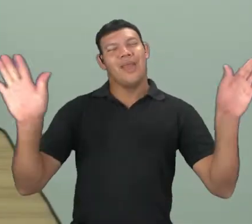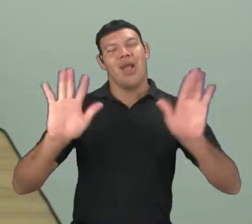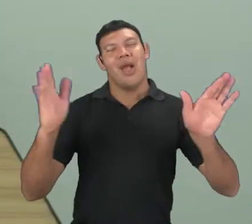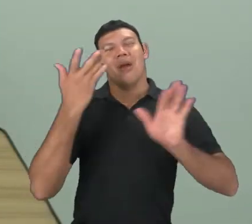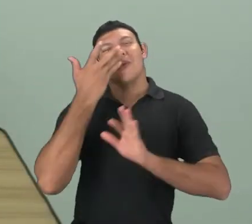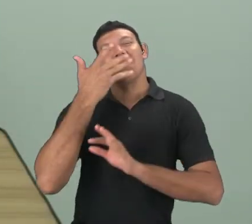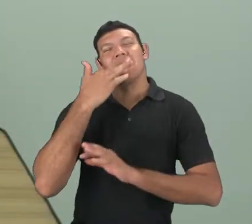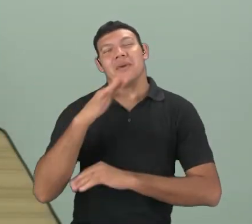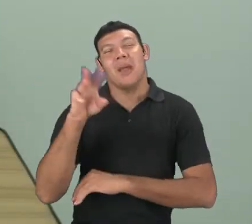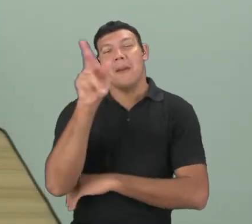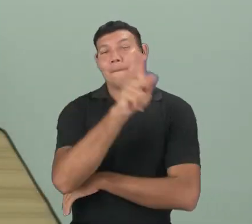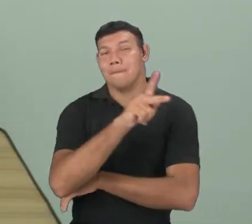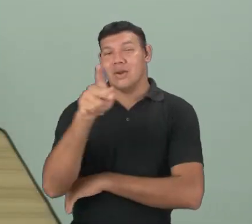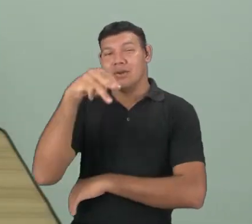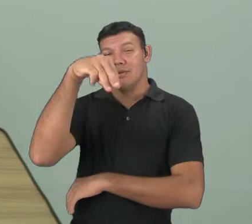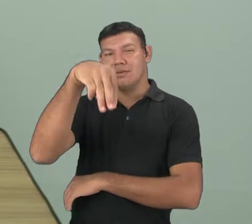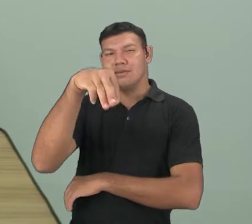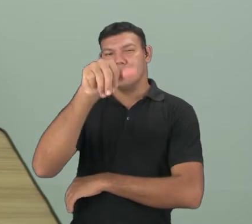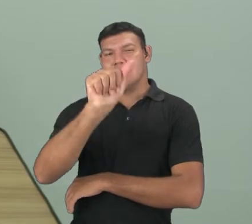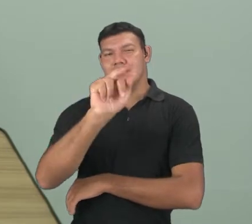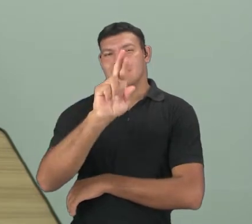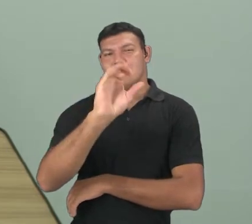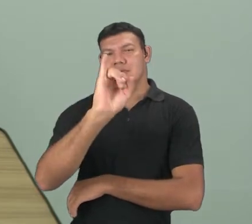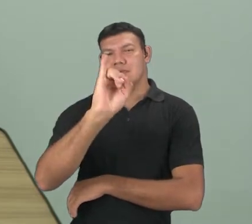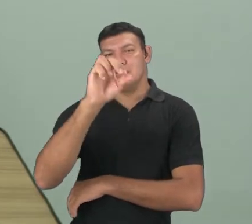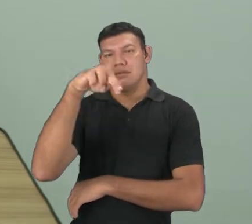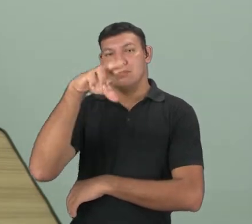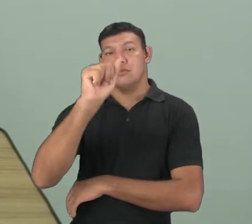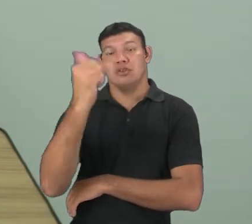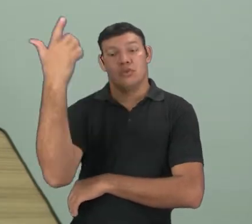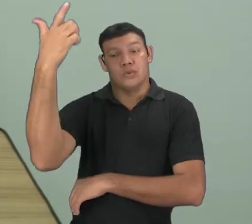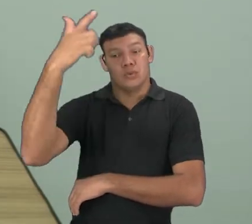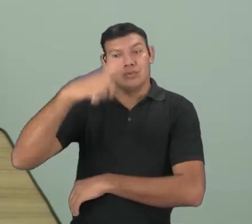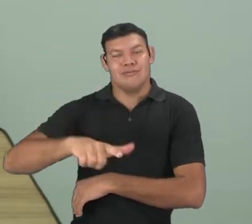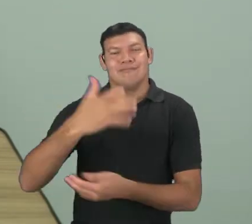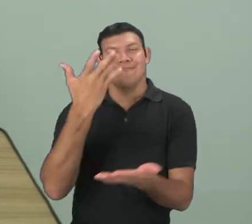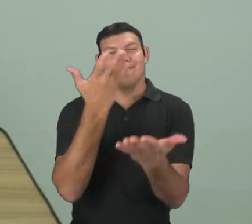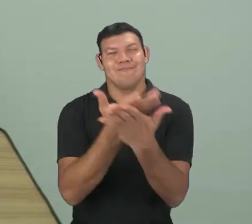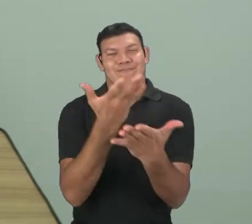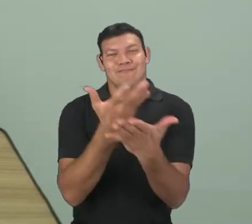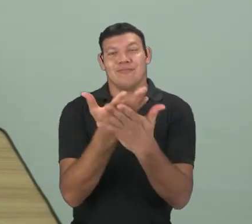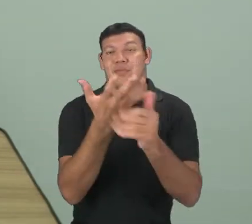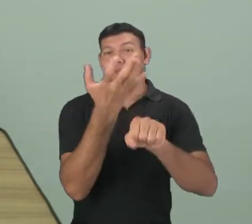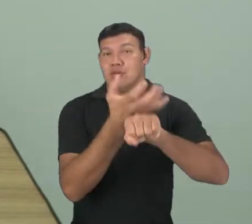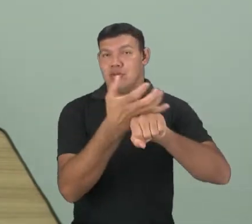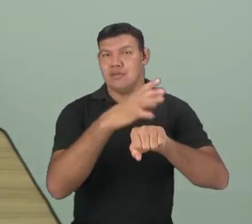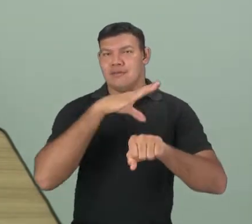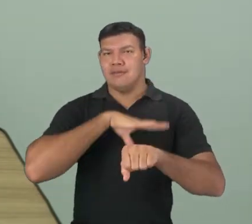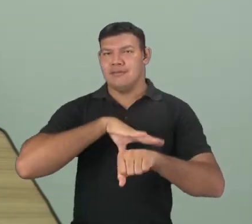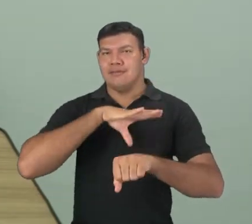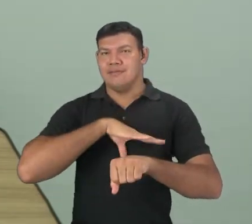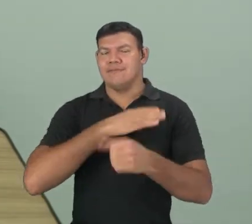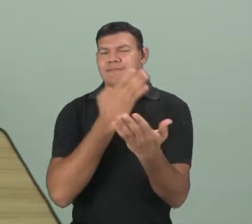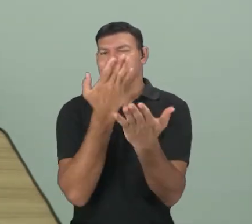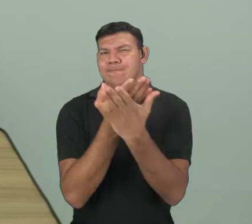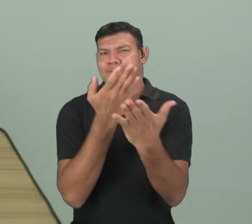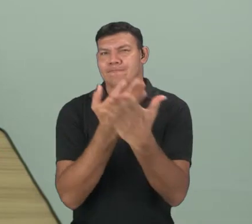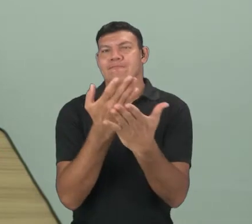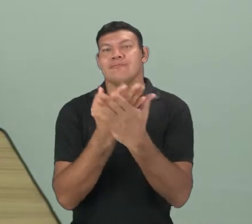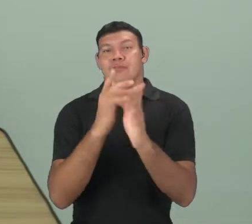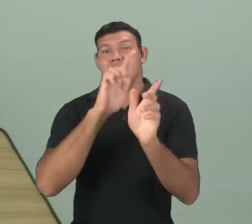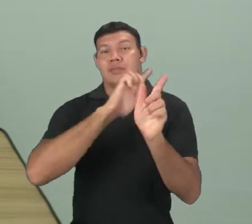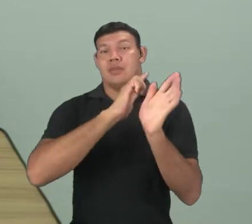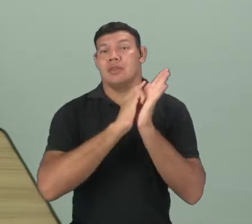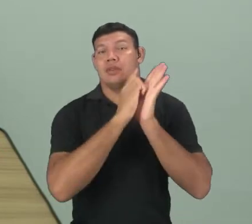Olá, crianças! Eu sou a professora Marina e estamos de volta para a nossa aula de língua português. Estamos estudando, sobre o